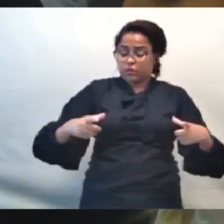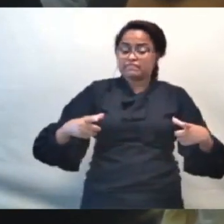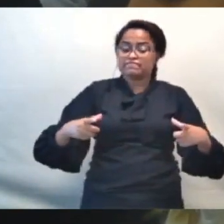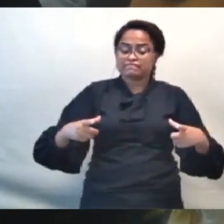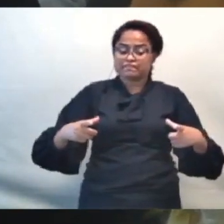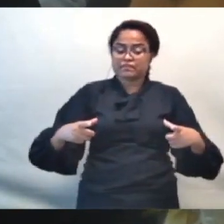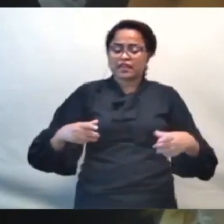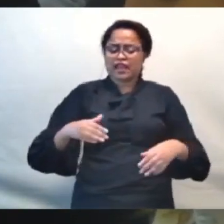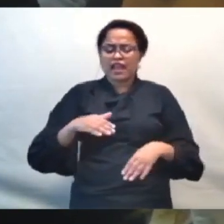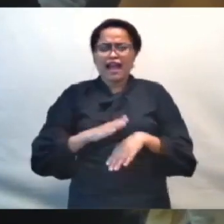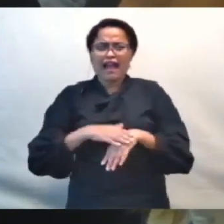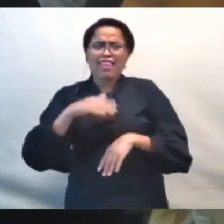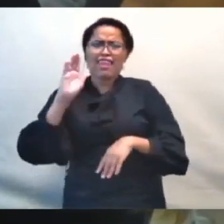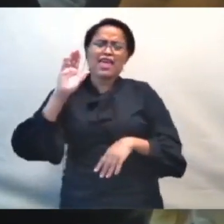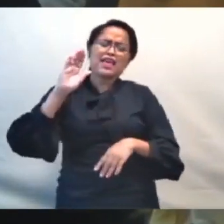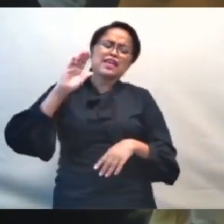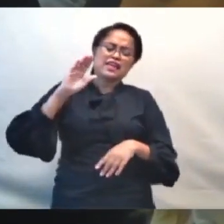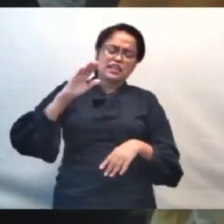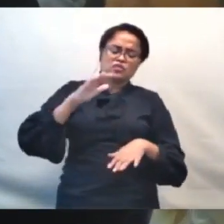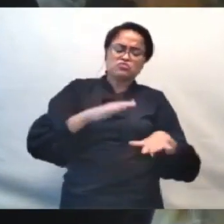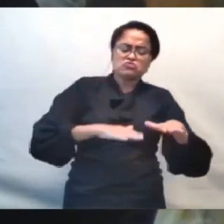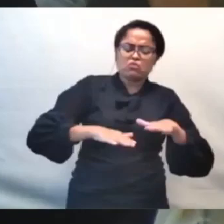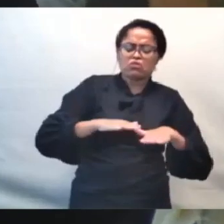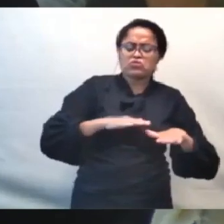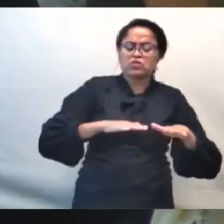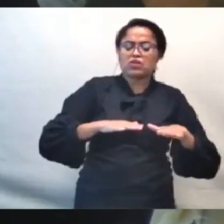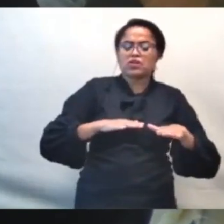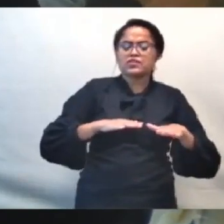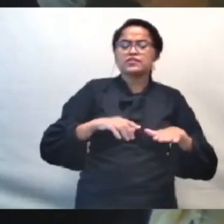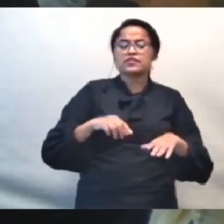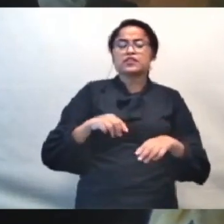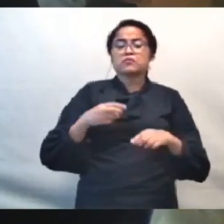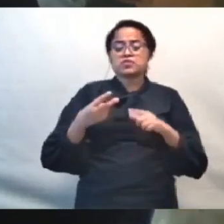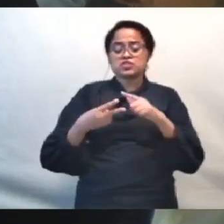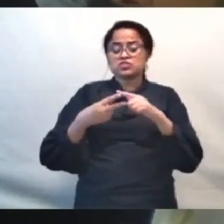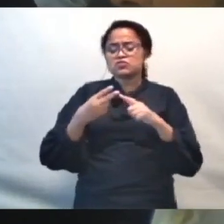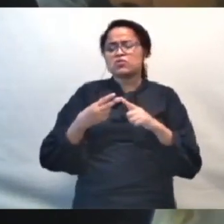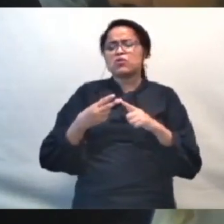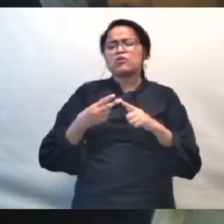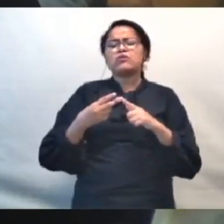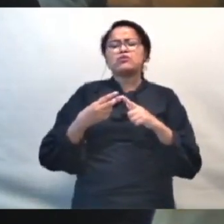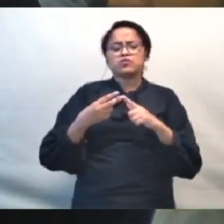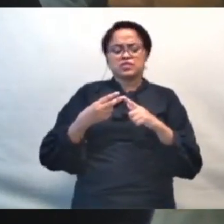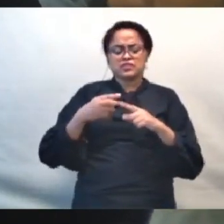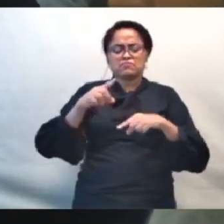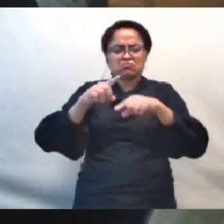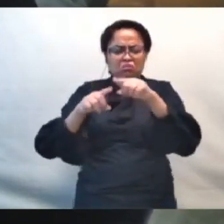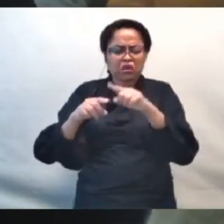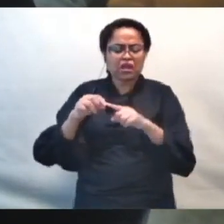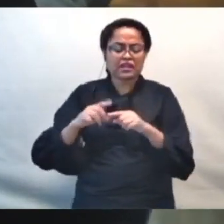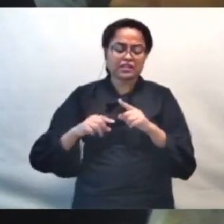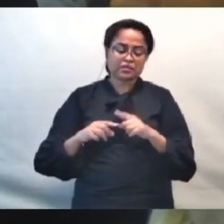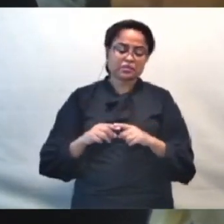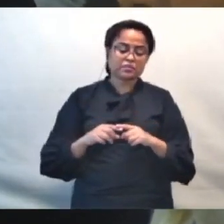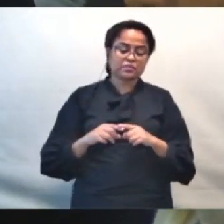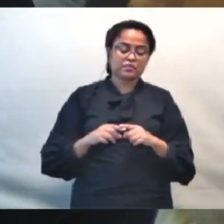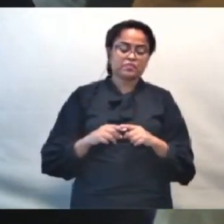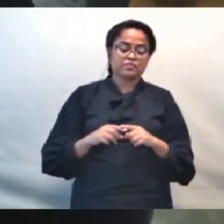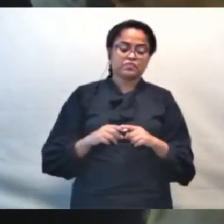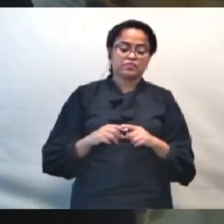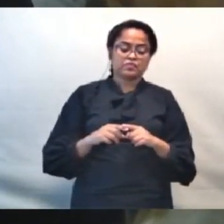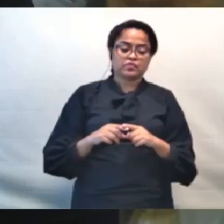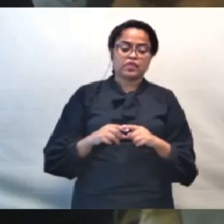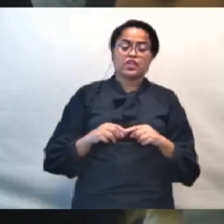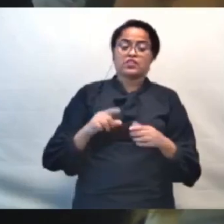esses 2 mecanismos. Agora, de fato, a gente precisa ter atenção com os pontos de deposição clandestina. Nós tivemos uma redução